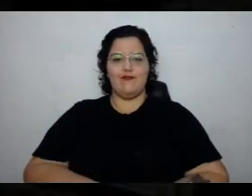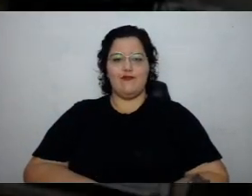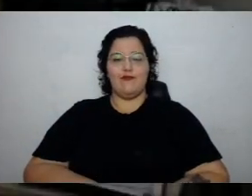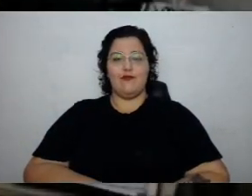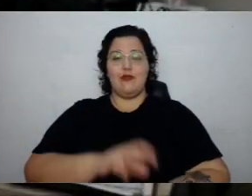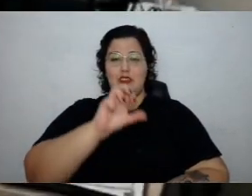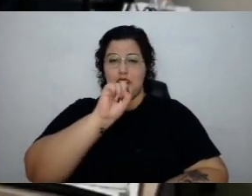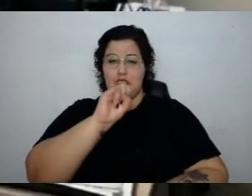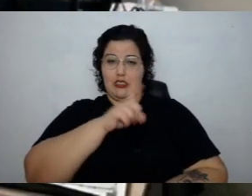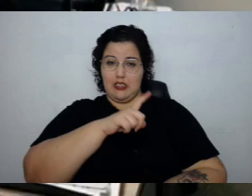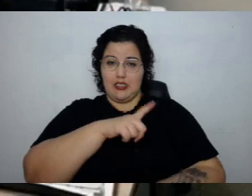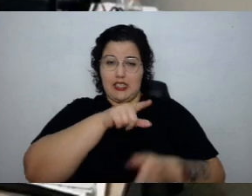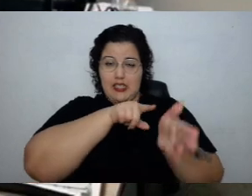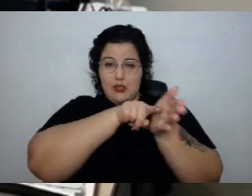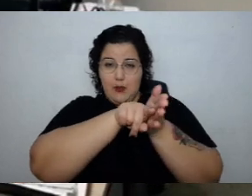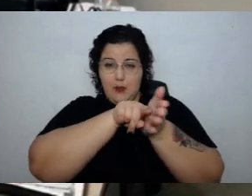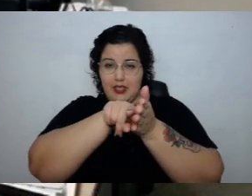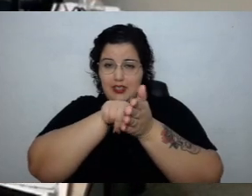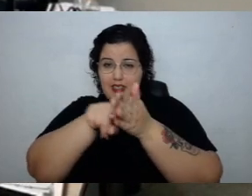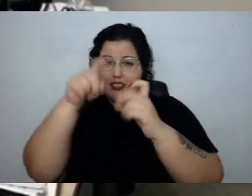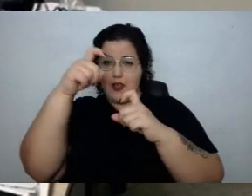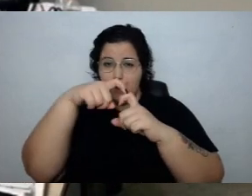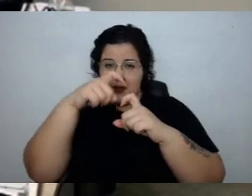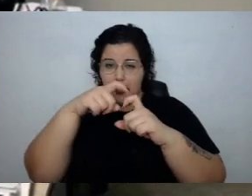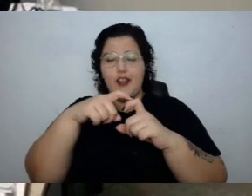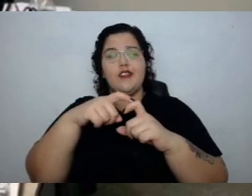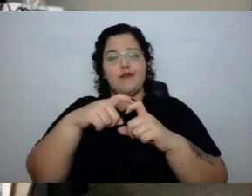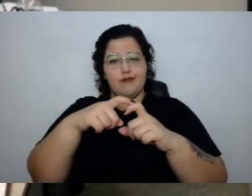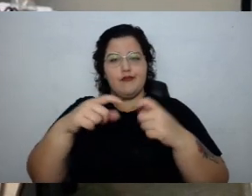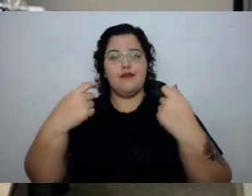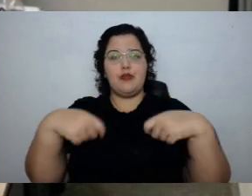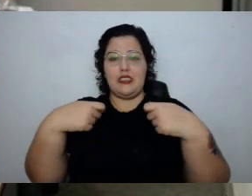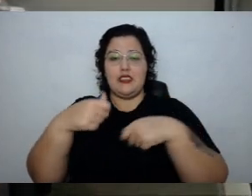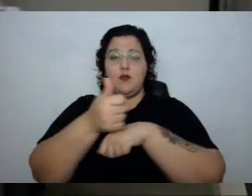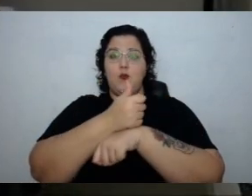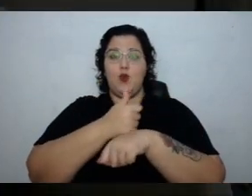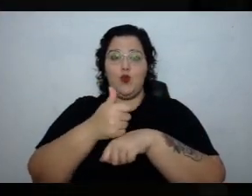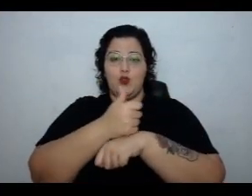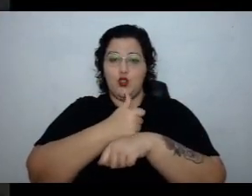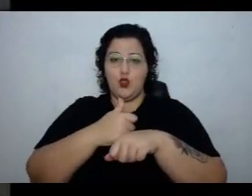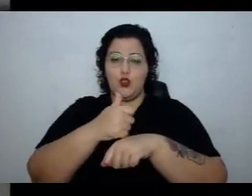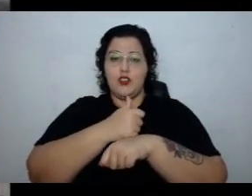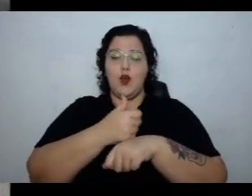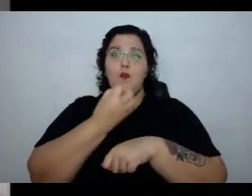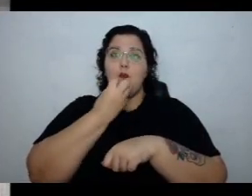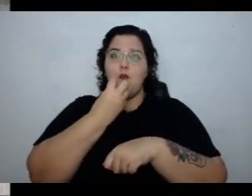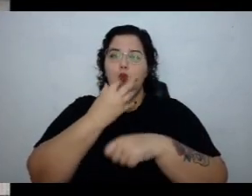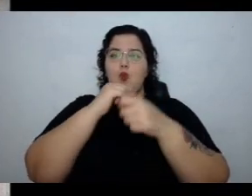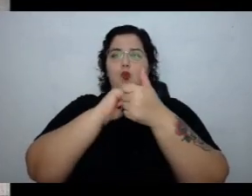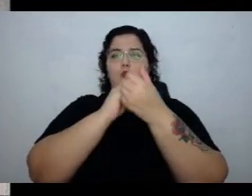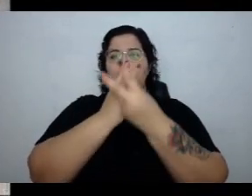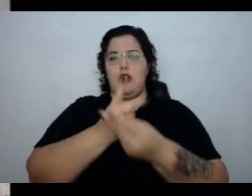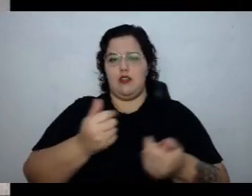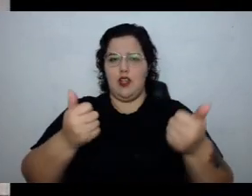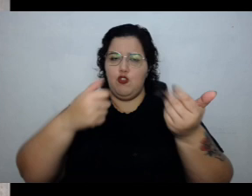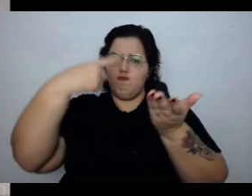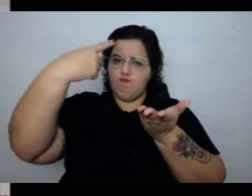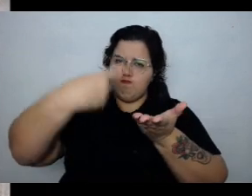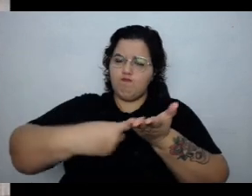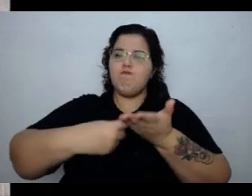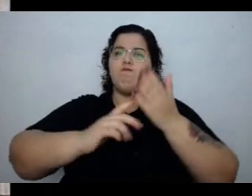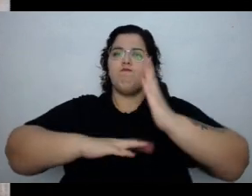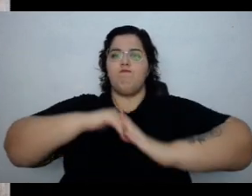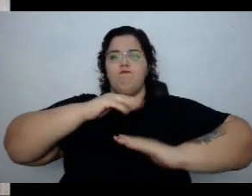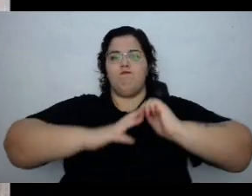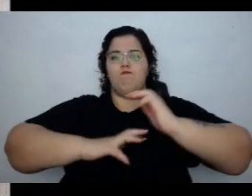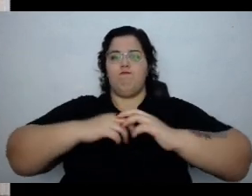Passar por uma perícia médica é um momento que você precisa estar ao lado de profissionais qualificados e